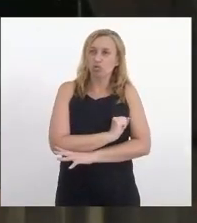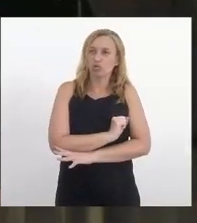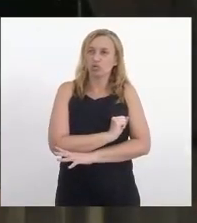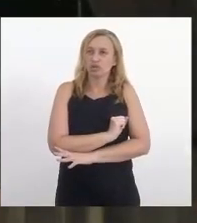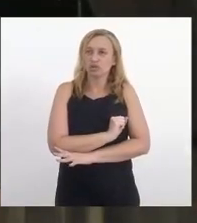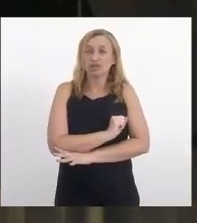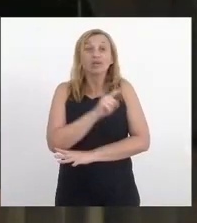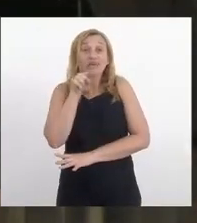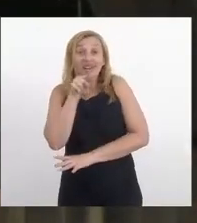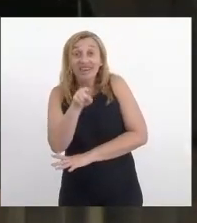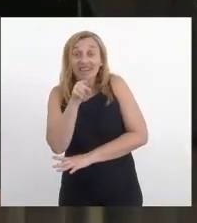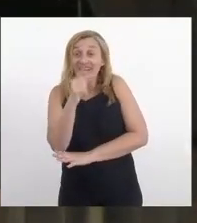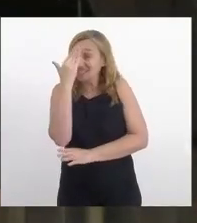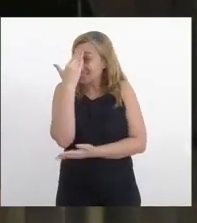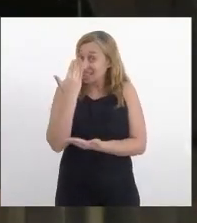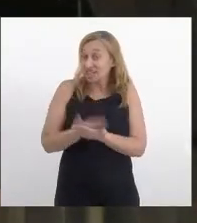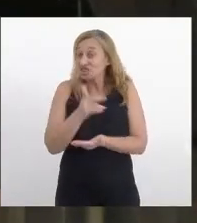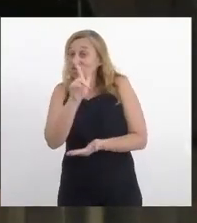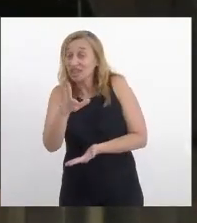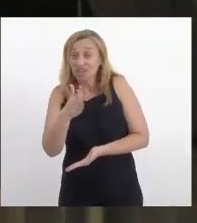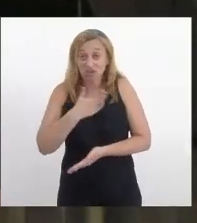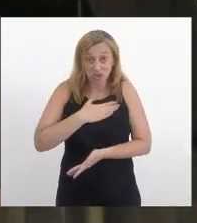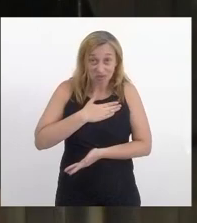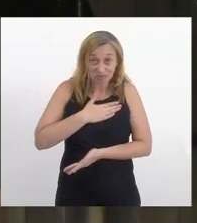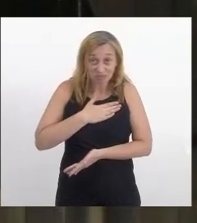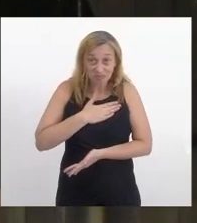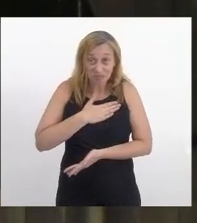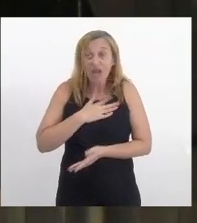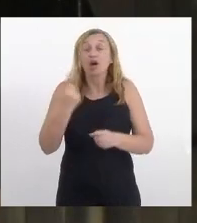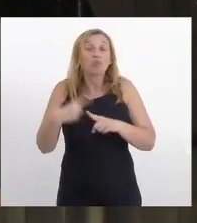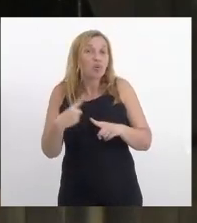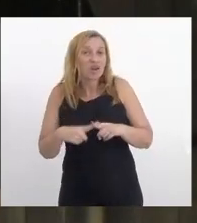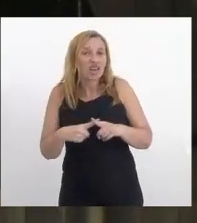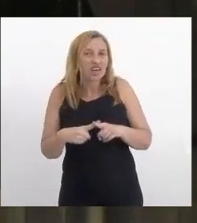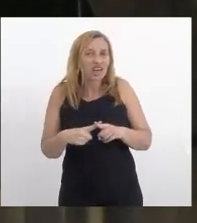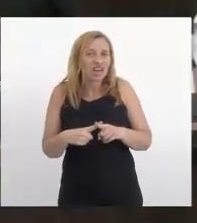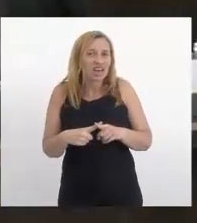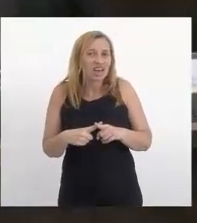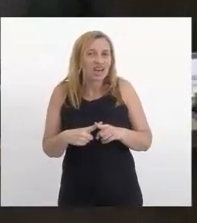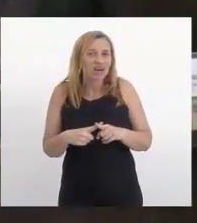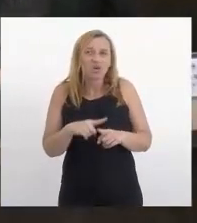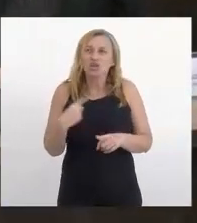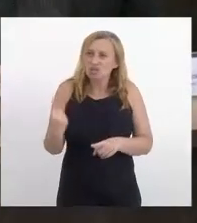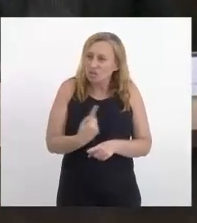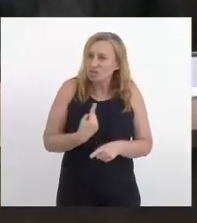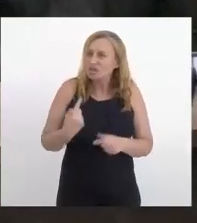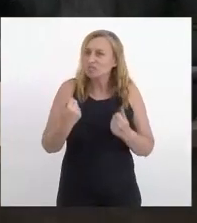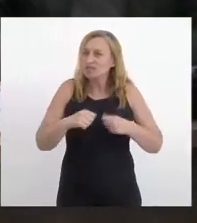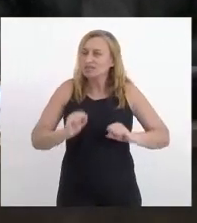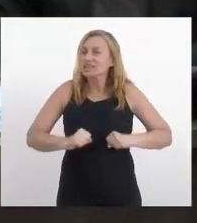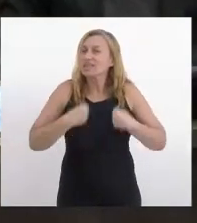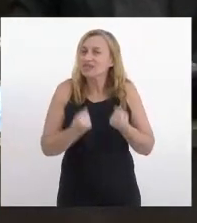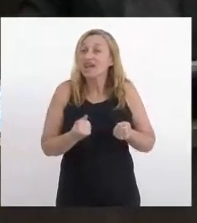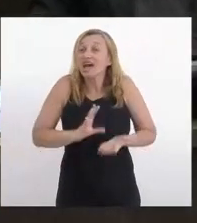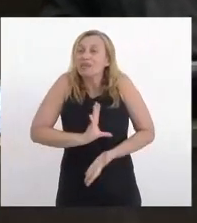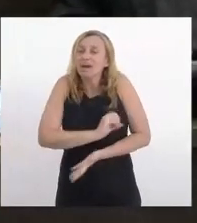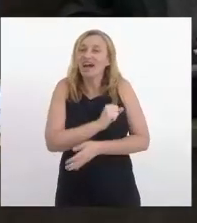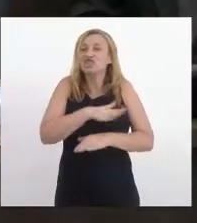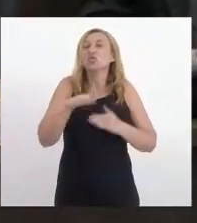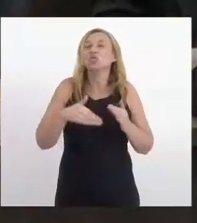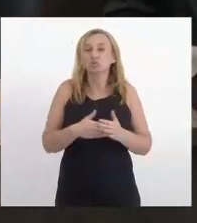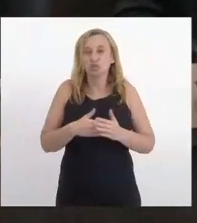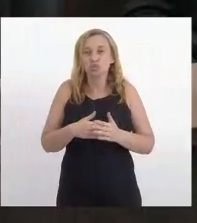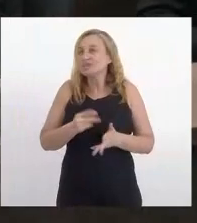para aqueles que creem diferente de mim. Porque, afinal de contas, o que devemos defender é amai-vos uns aos